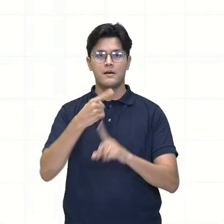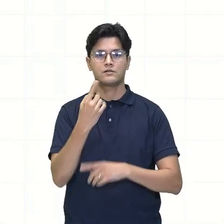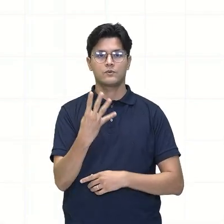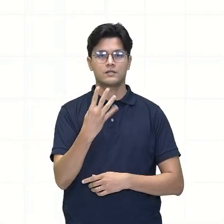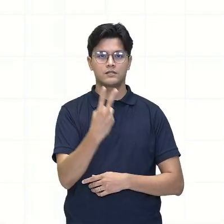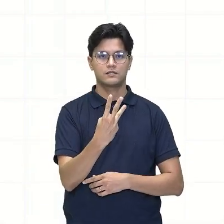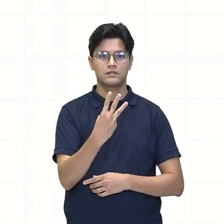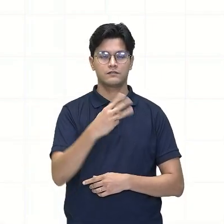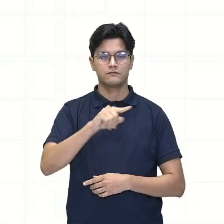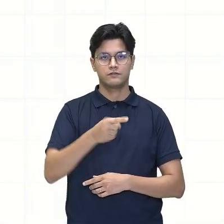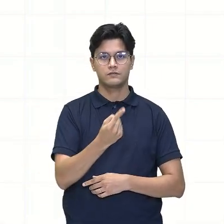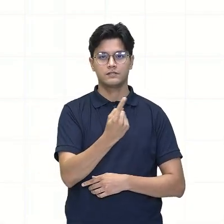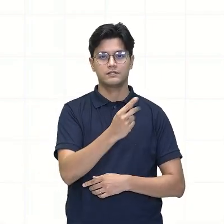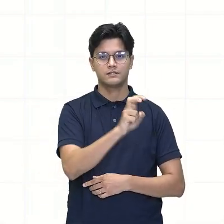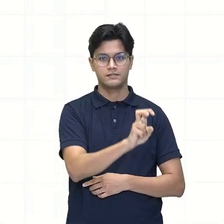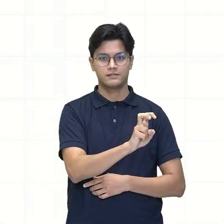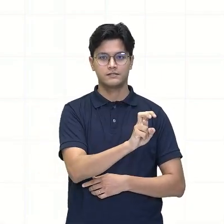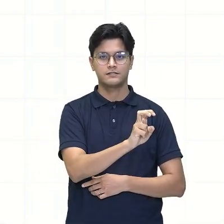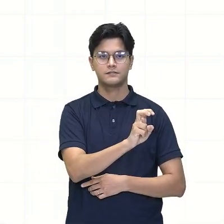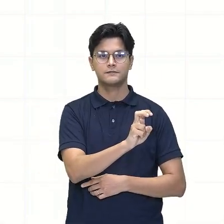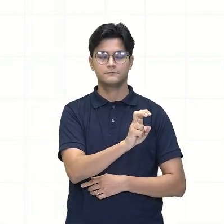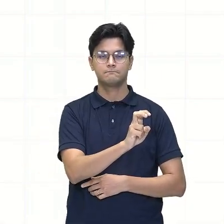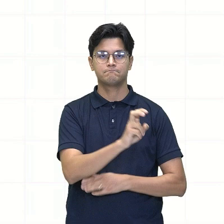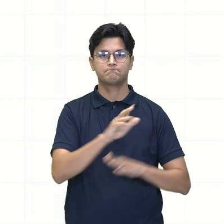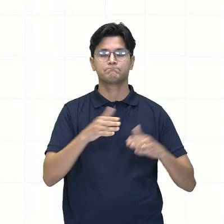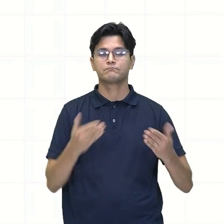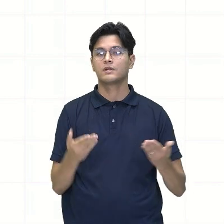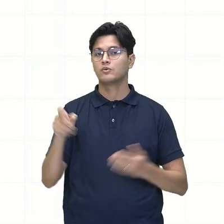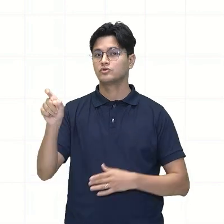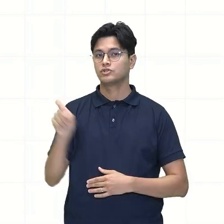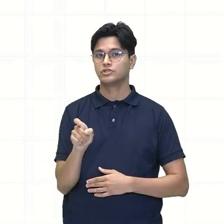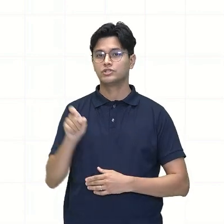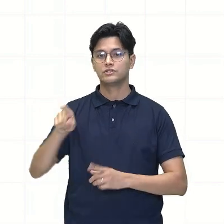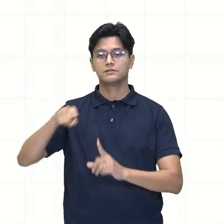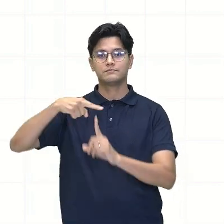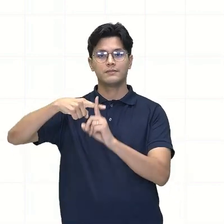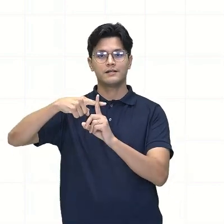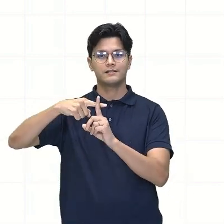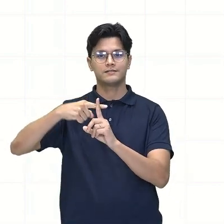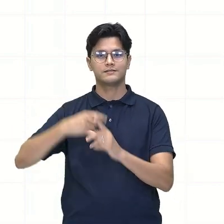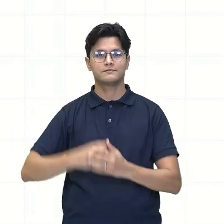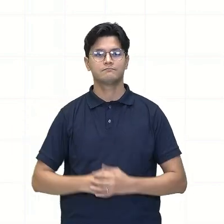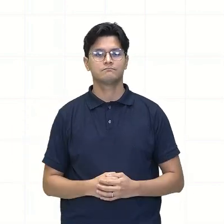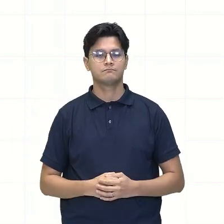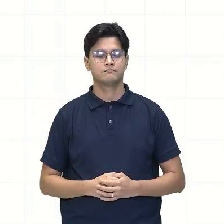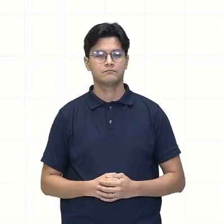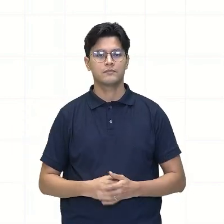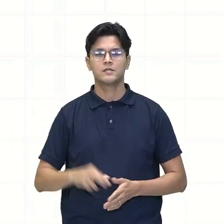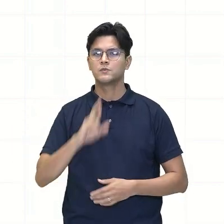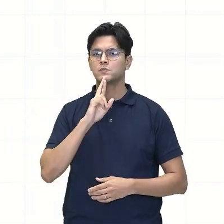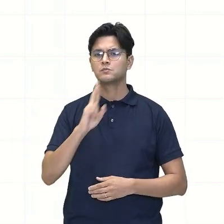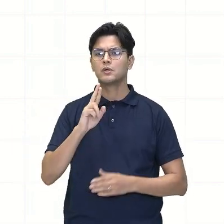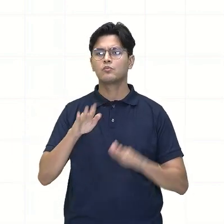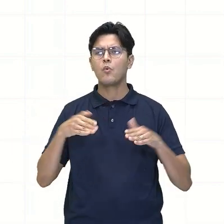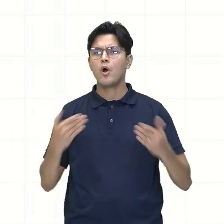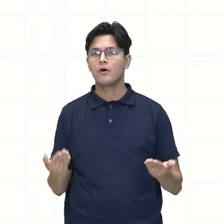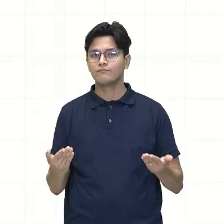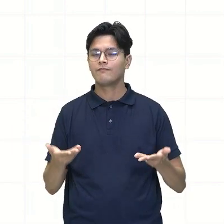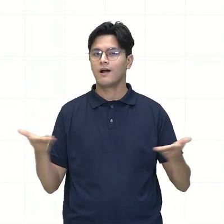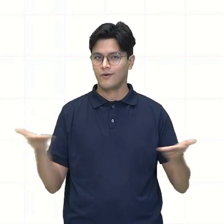43,15. Então, nós vamos ter x mais... Qual é esse resultado? Vamos conferir.